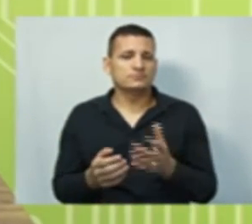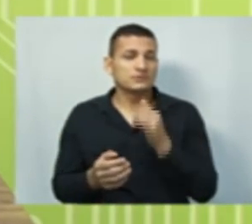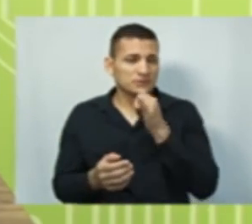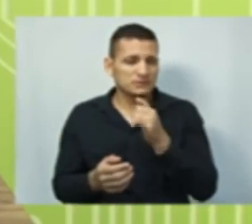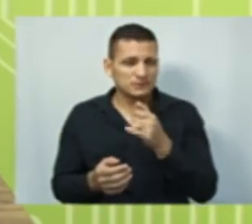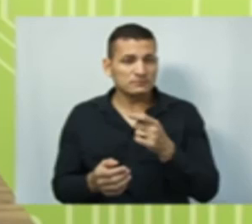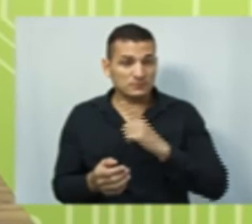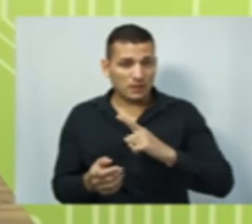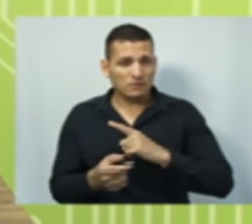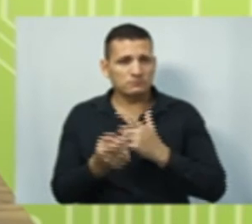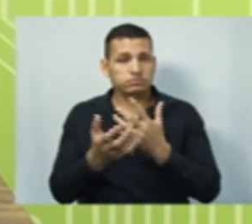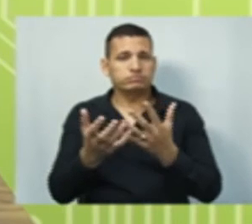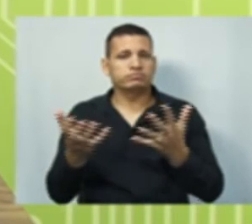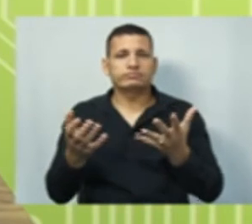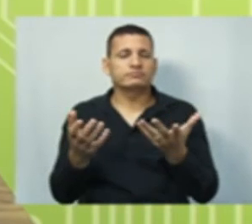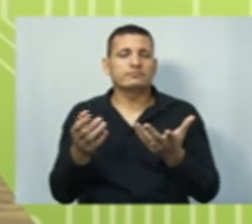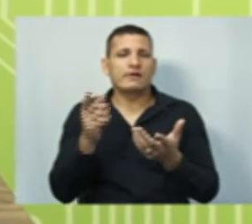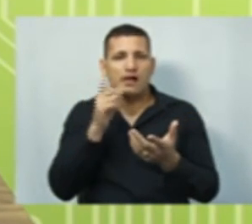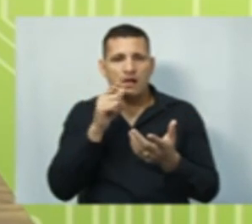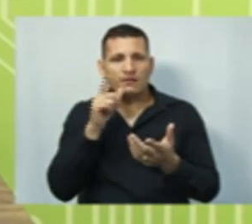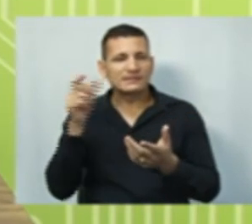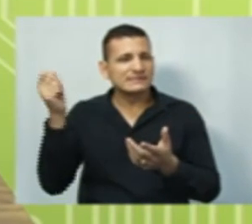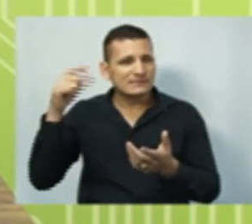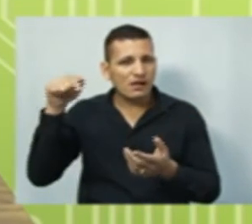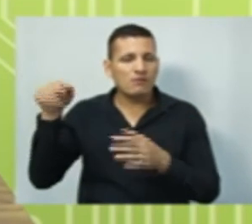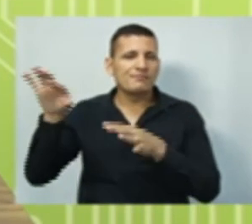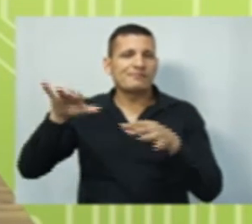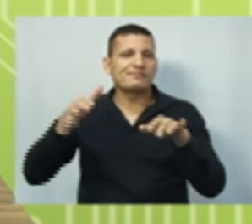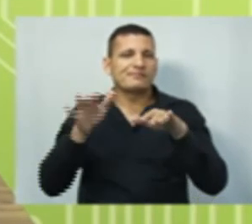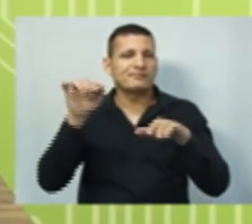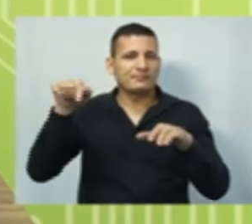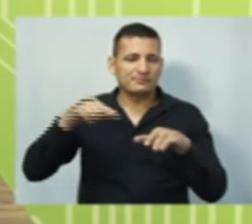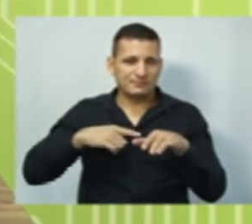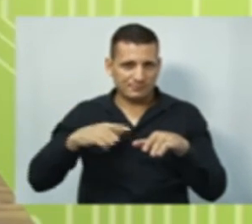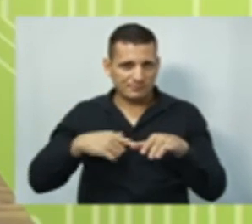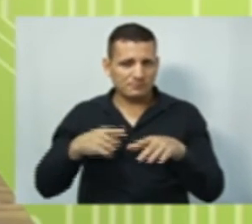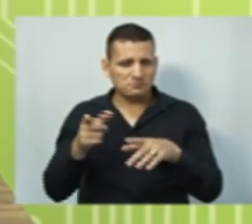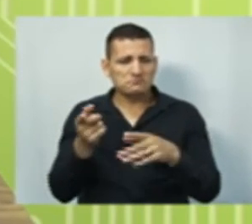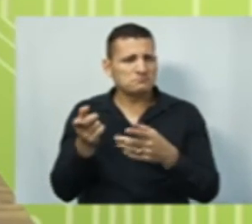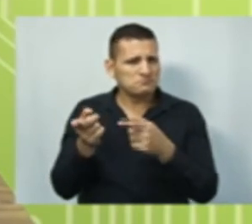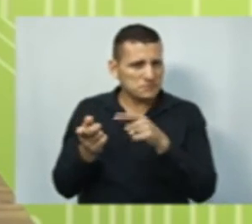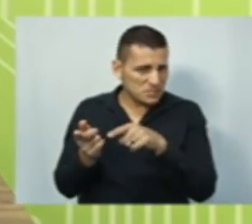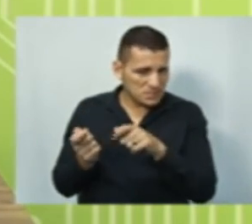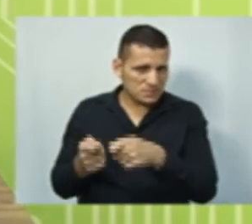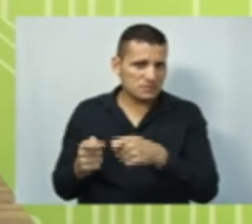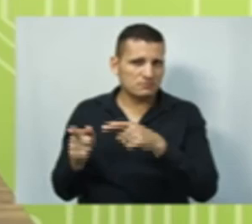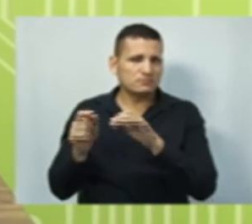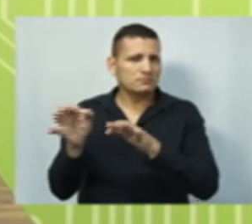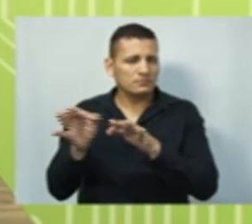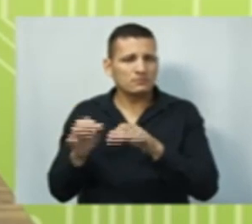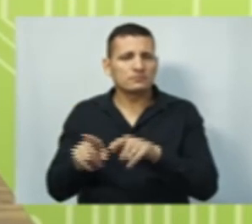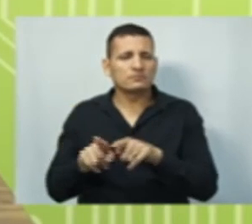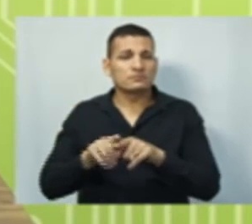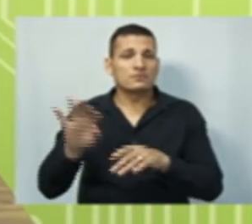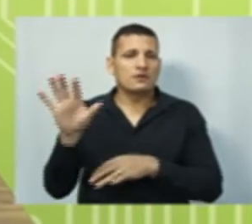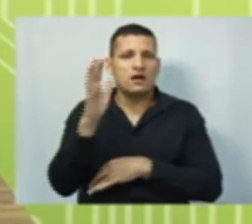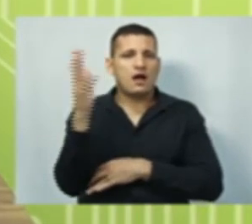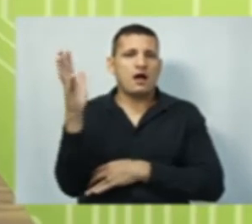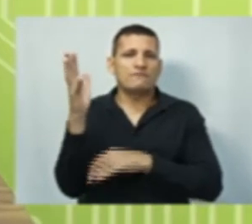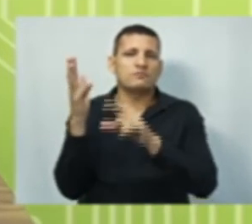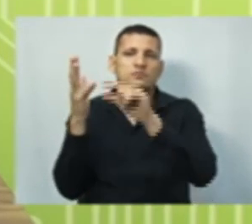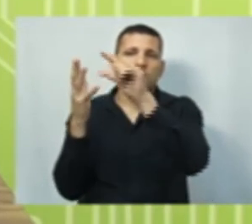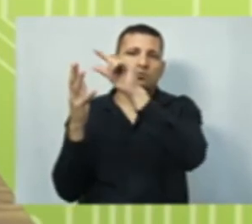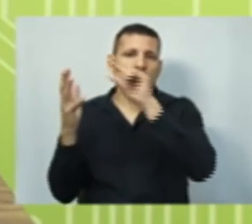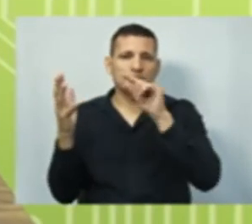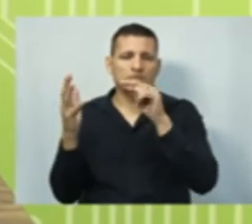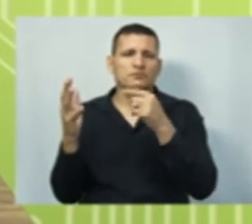precisa gerenciar água salgada quando a gente está na praia, porque tem muito mar. Ninguém precisa gerenciar folhas das árvores quando a gente está na floresta, porque